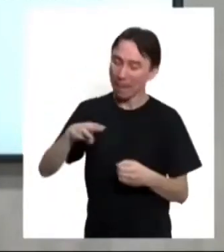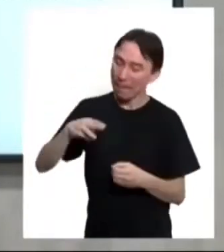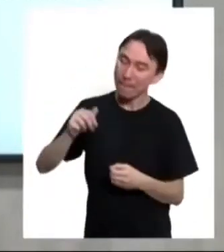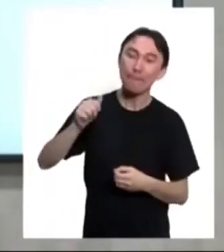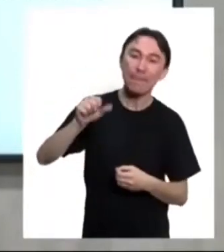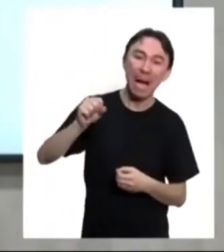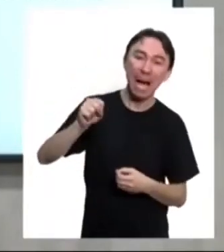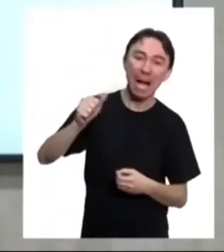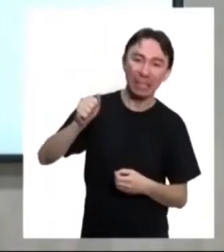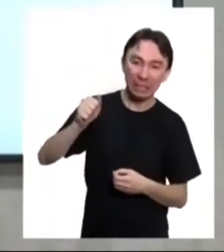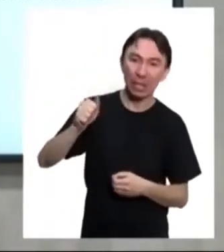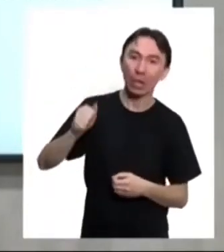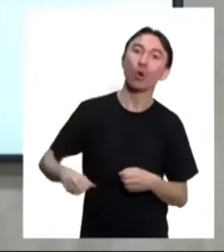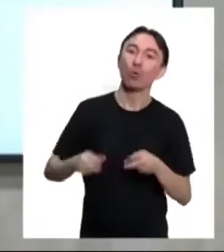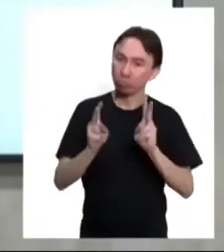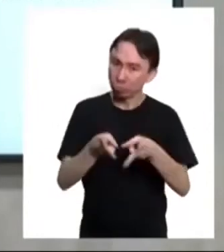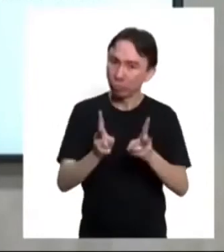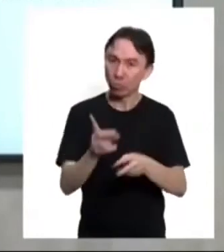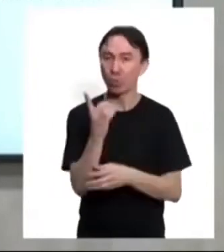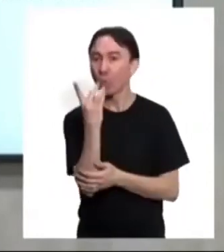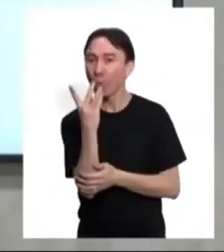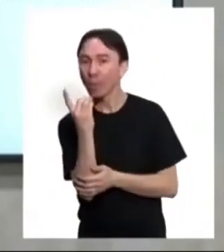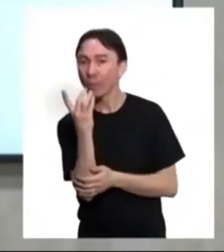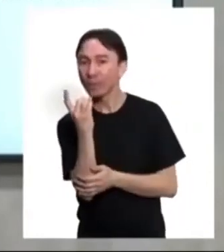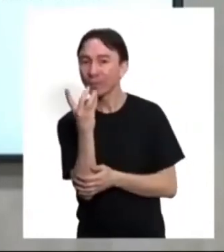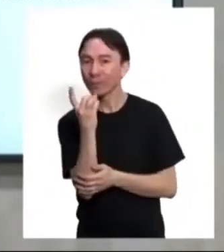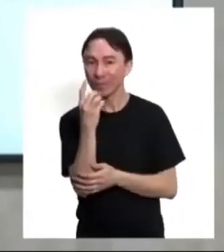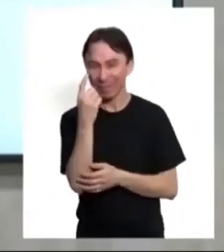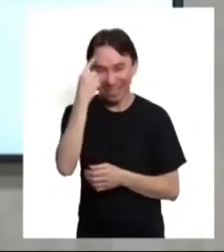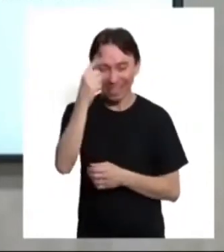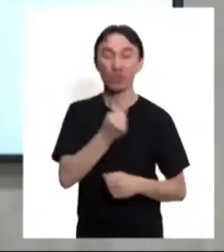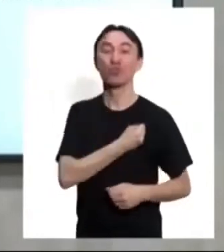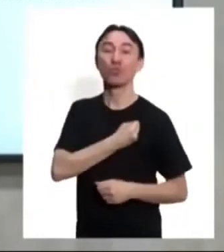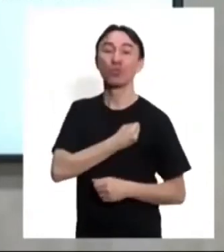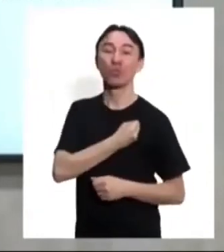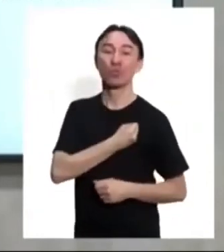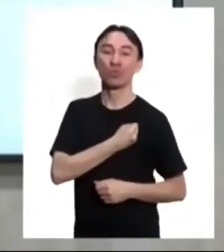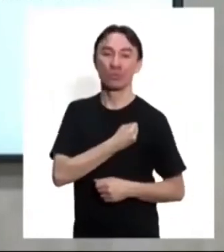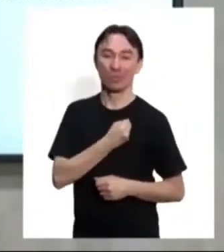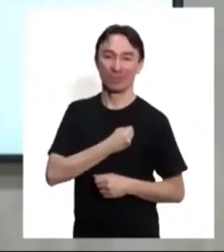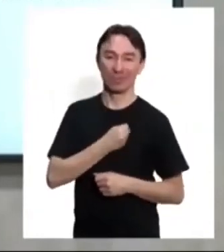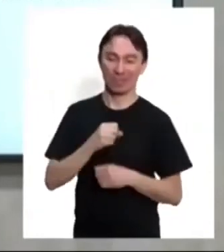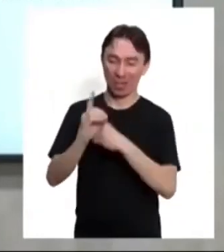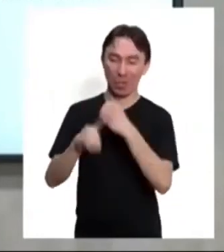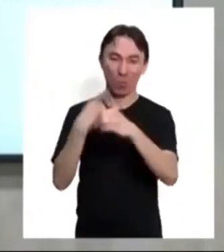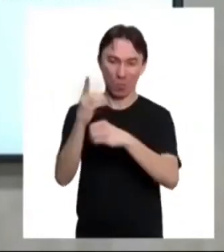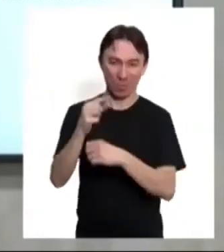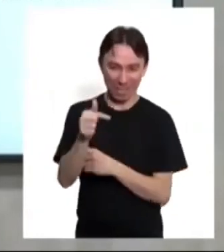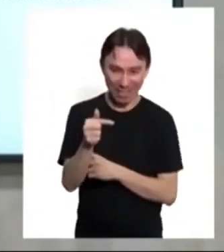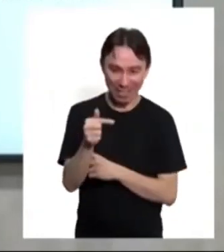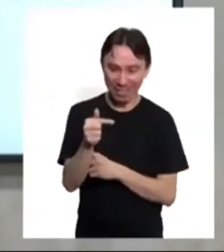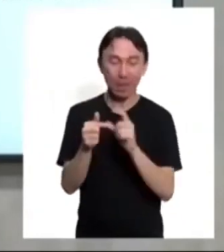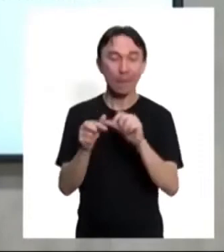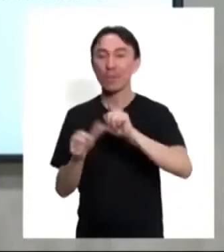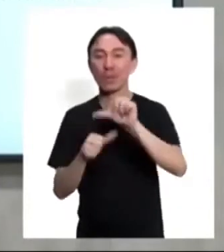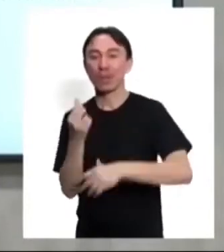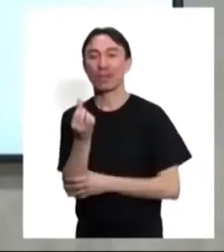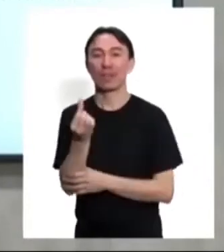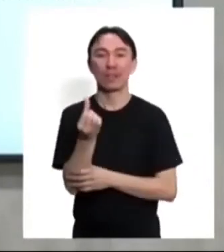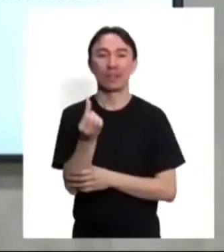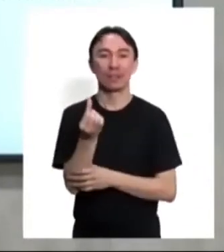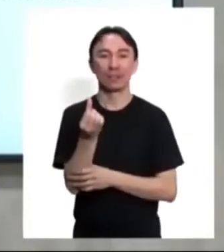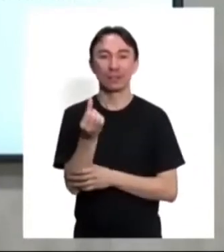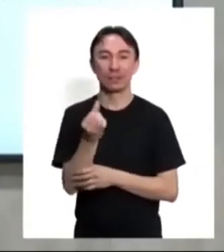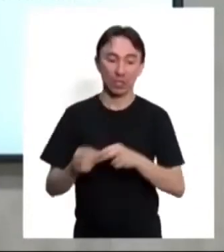próton tem 1 de massa. E o 7 de número atômico passou a ser 6. Então, o nitrogênio,